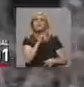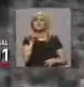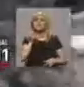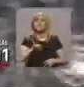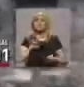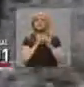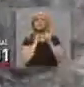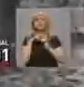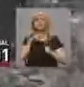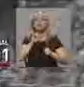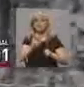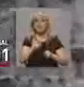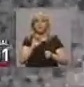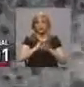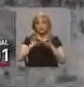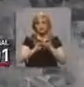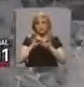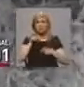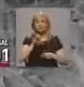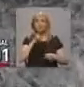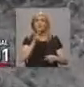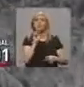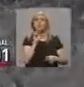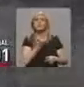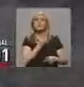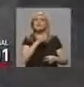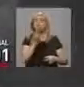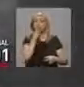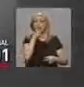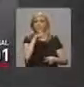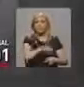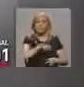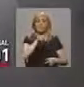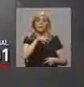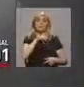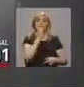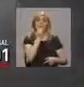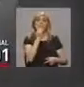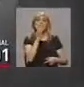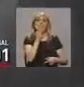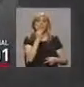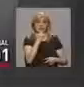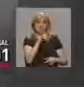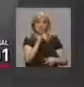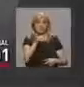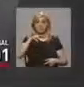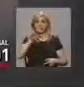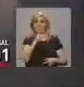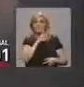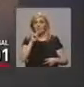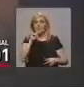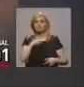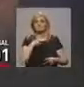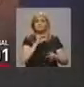de Escritores. Torna-se no prodígio preferido do mestre Virgílio Ferreira. Eu escrevi isso entre os 17 e os 18, publiquei aos